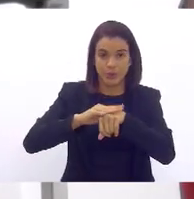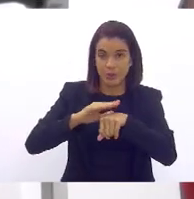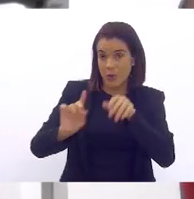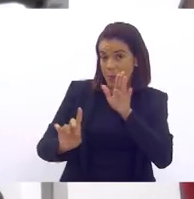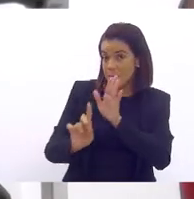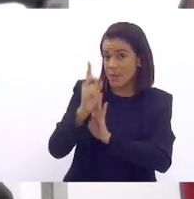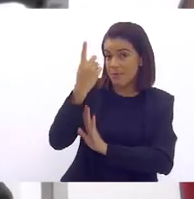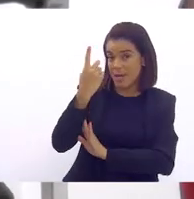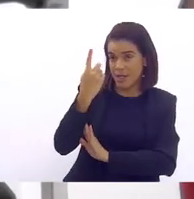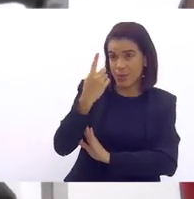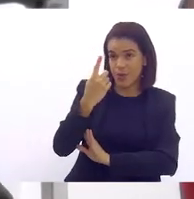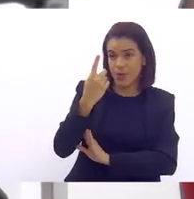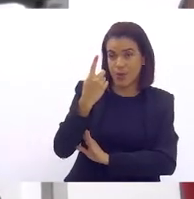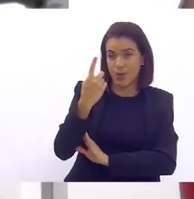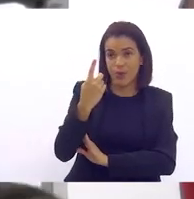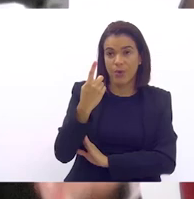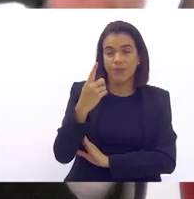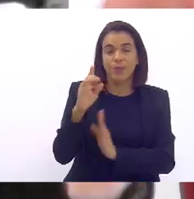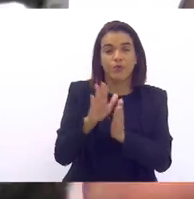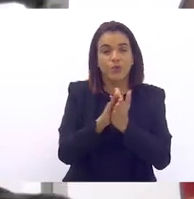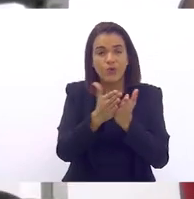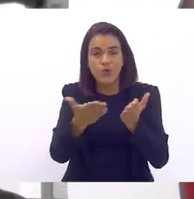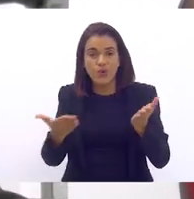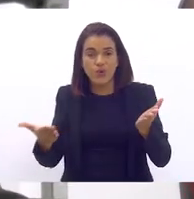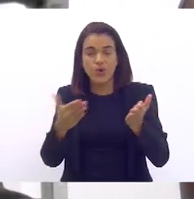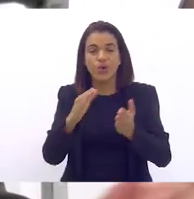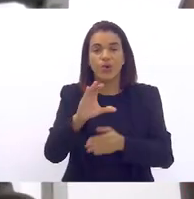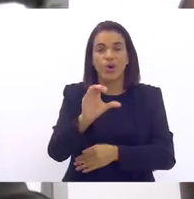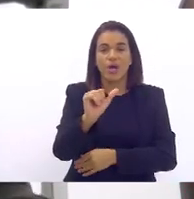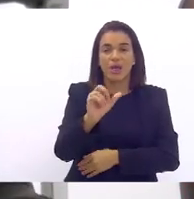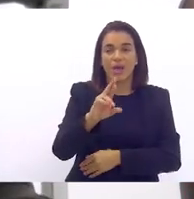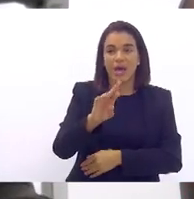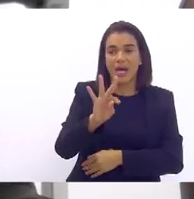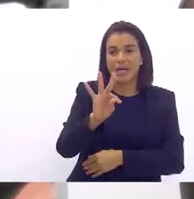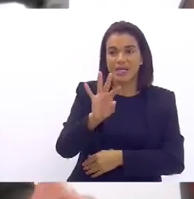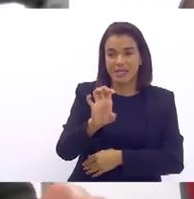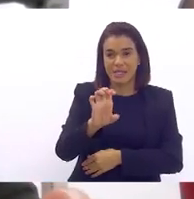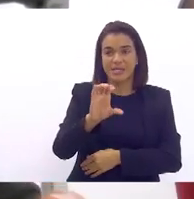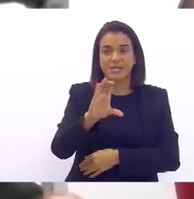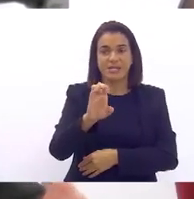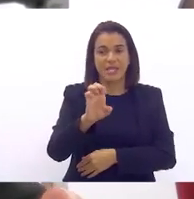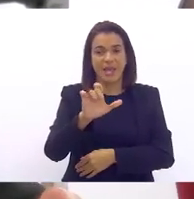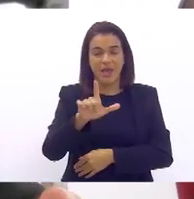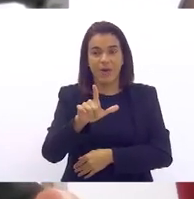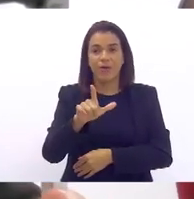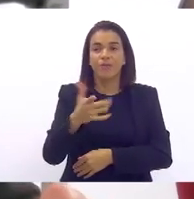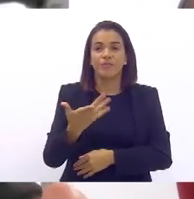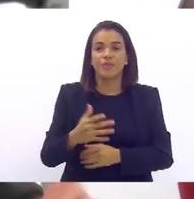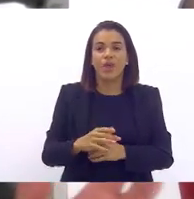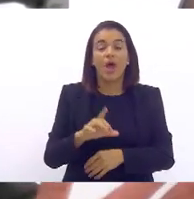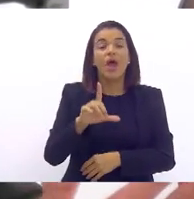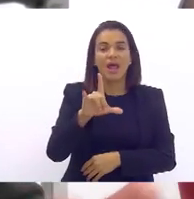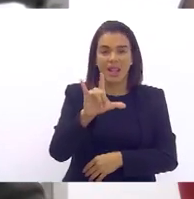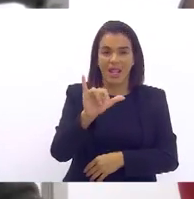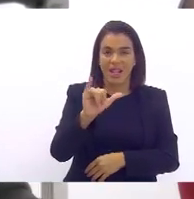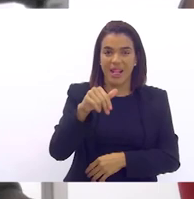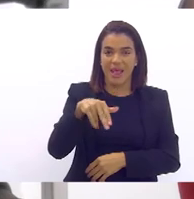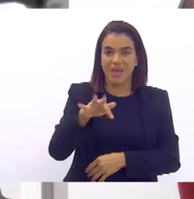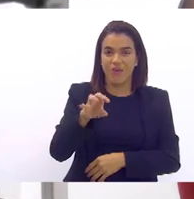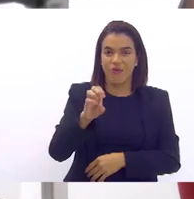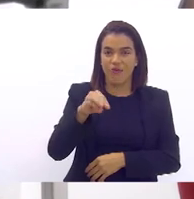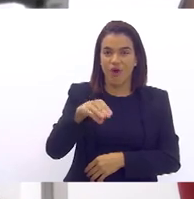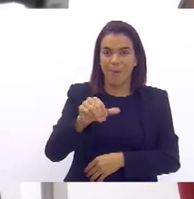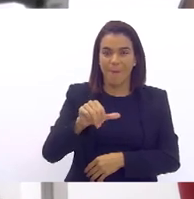lançamento nesse campo do cart cel vai ser para uma doença infecciosa e para uma um um linfoma um linfoma